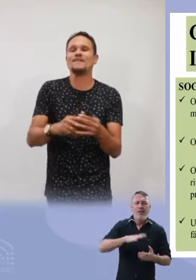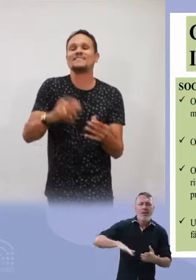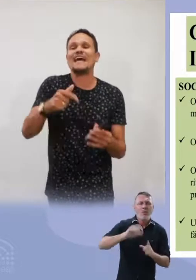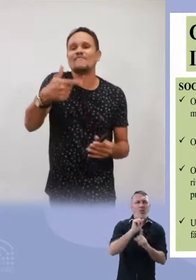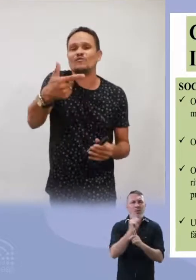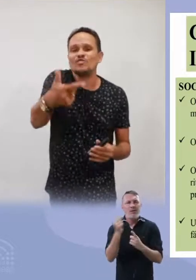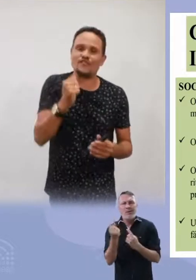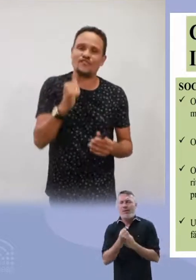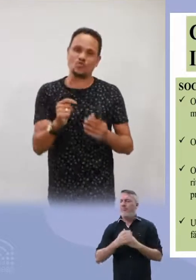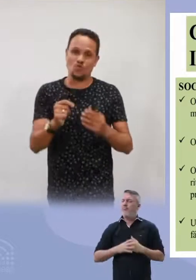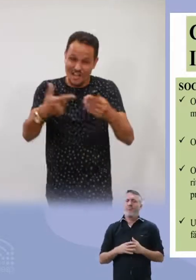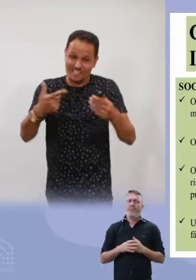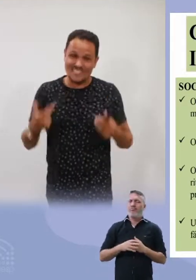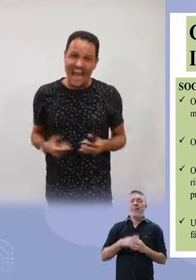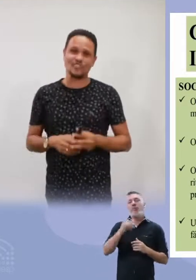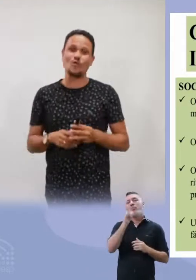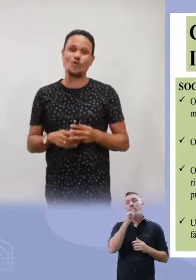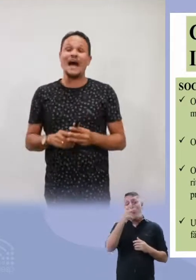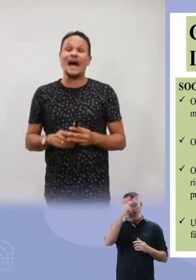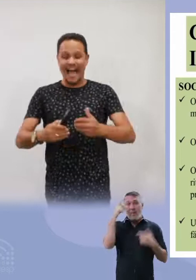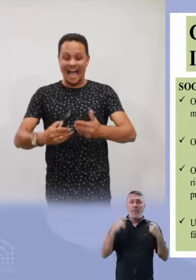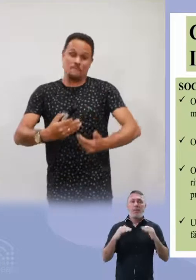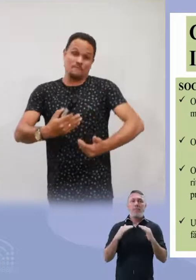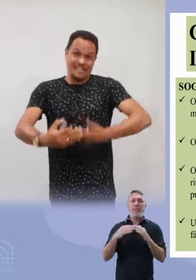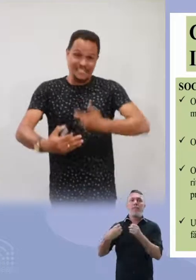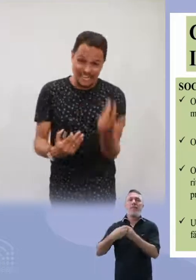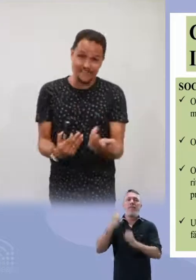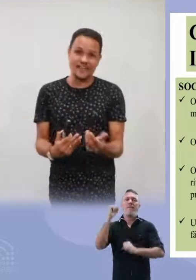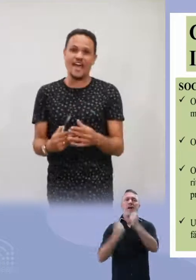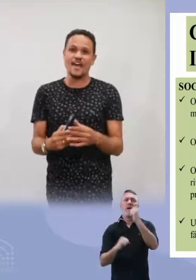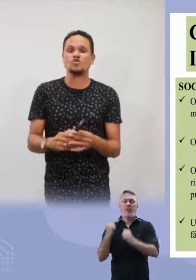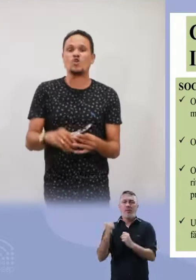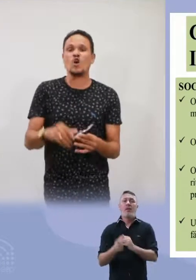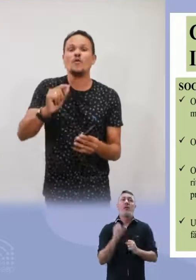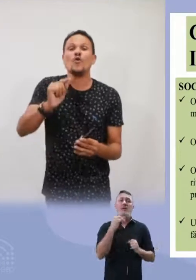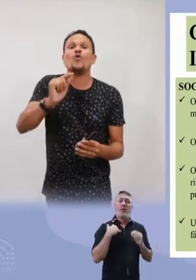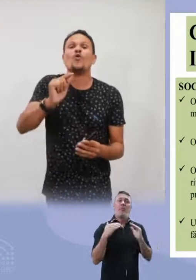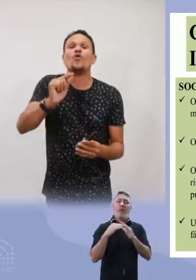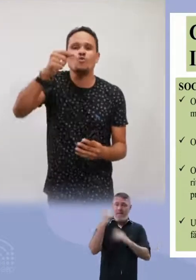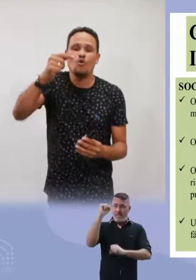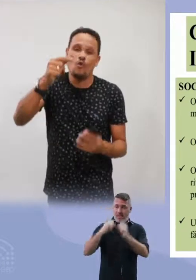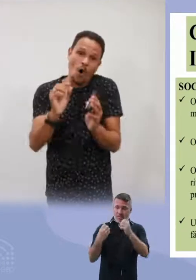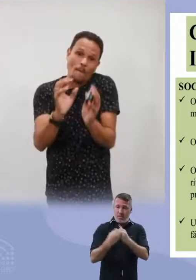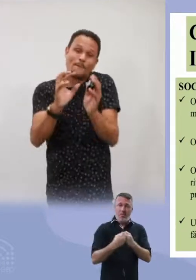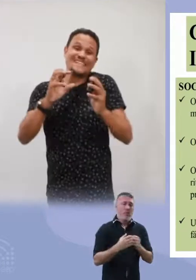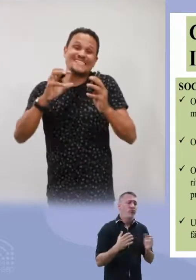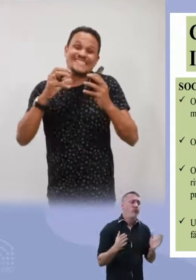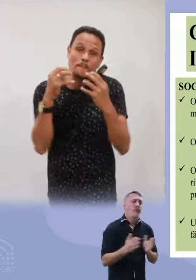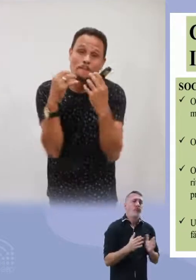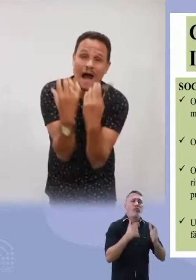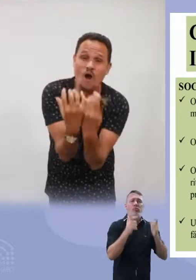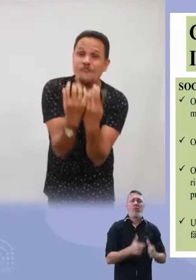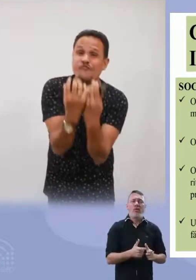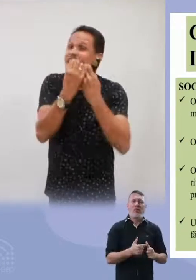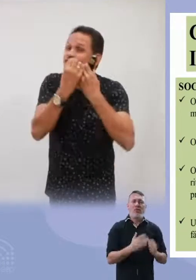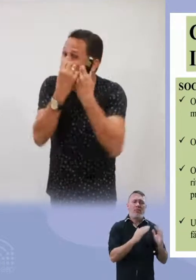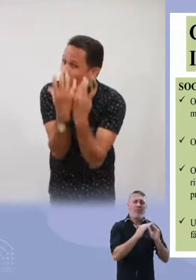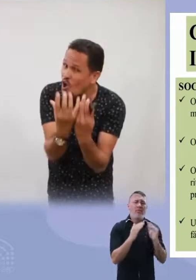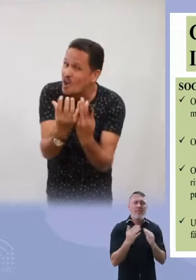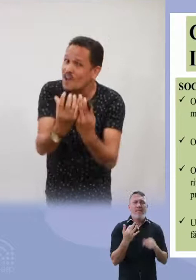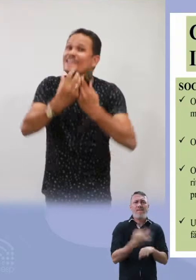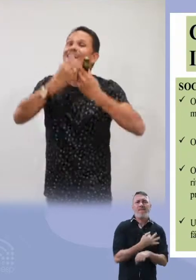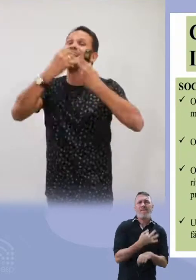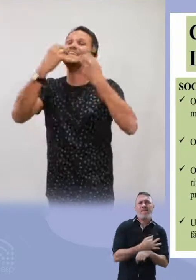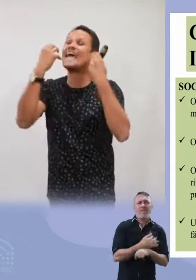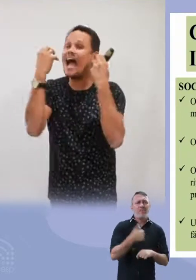ele mandava o indivíduo, o candidato, a escrever sobre o principal